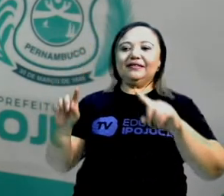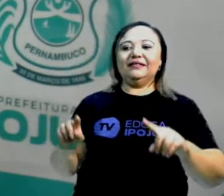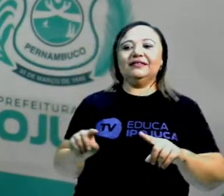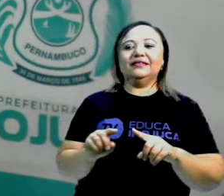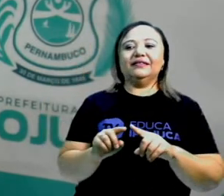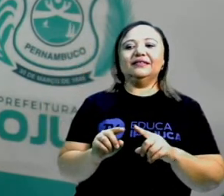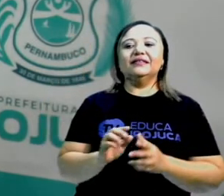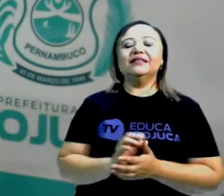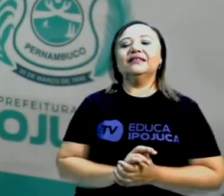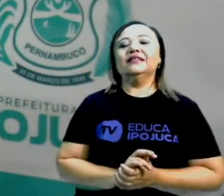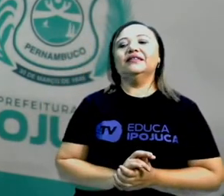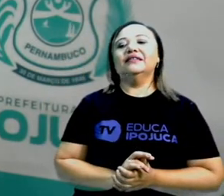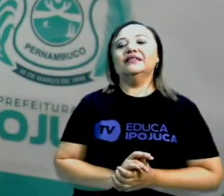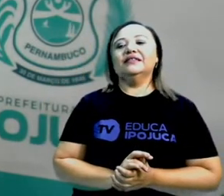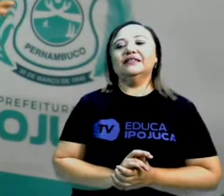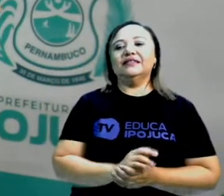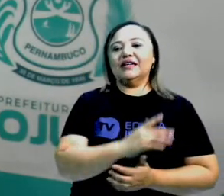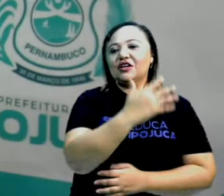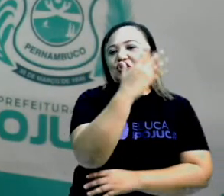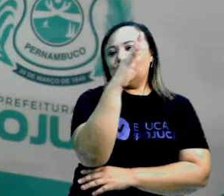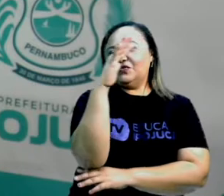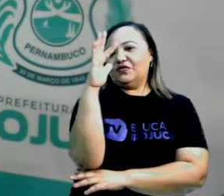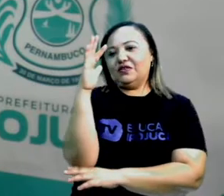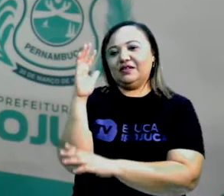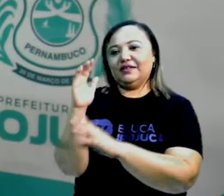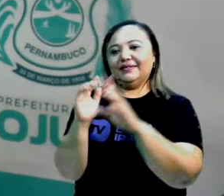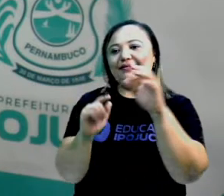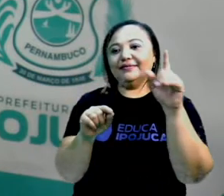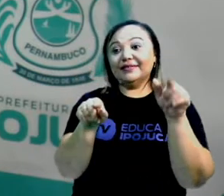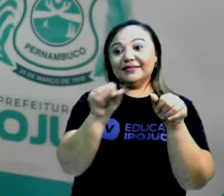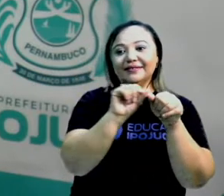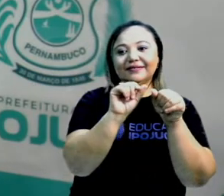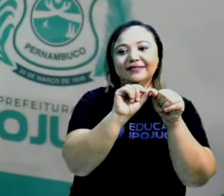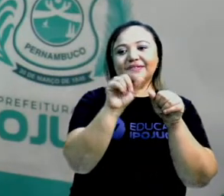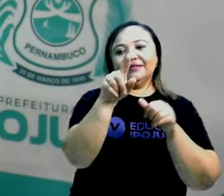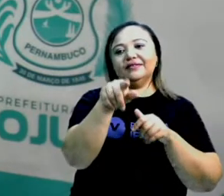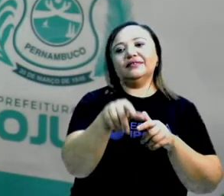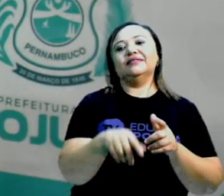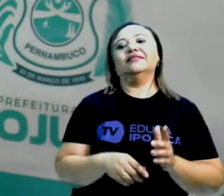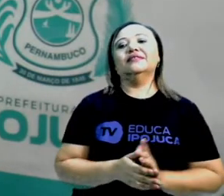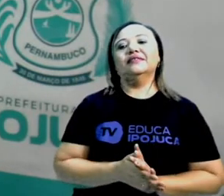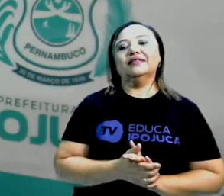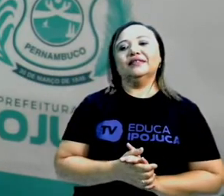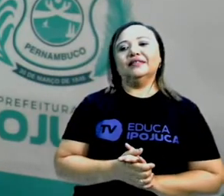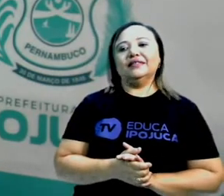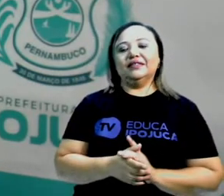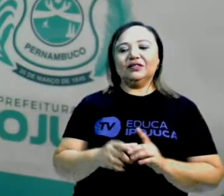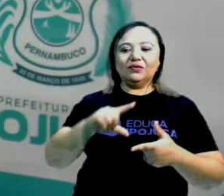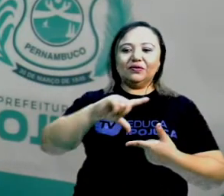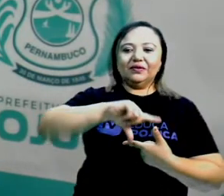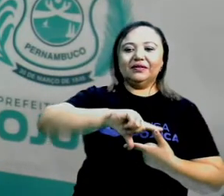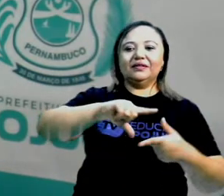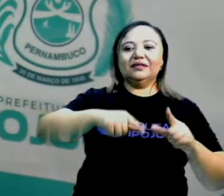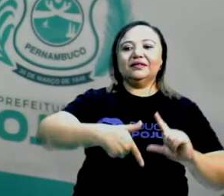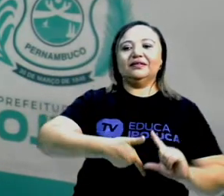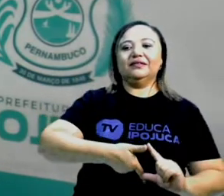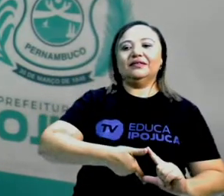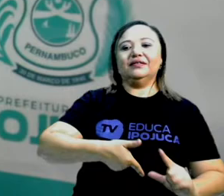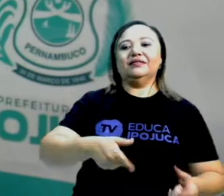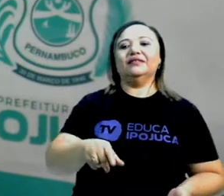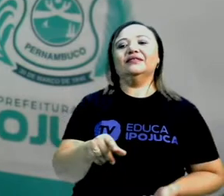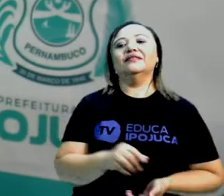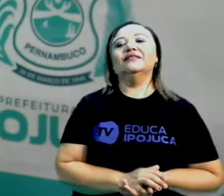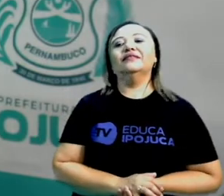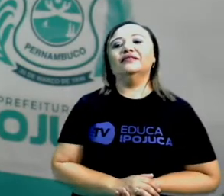já estou vendo as florestas que vocês irão fazer com essas formas geométricas. Então, a resposta, 12